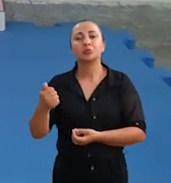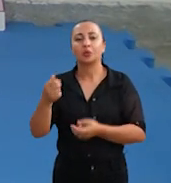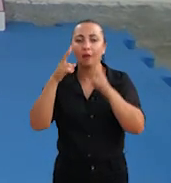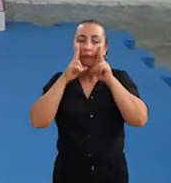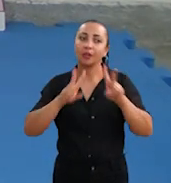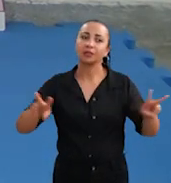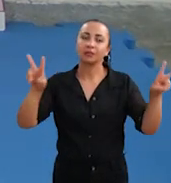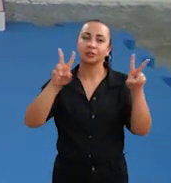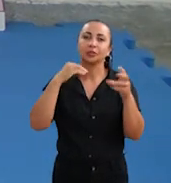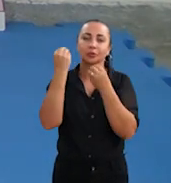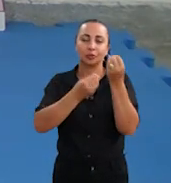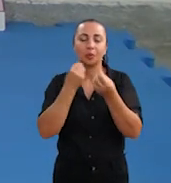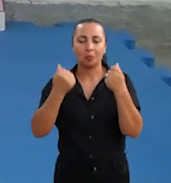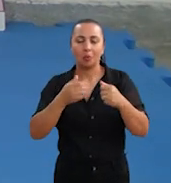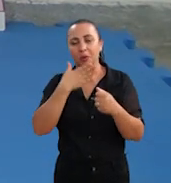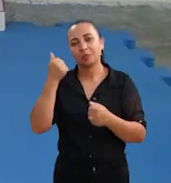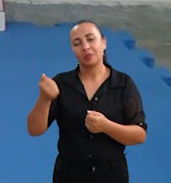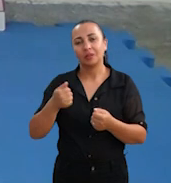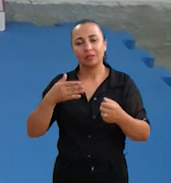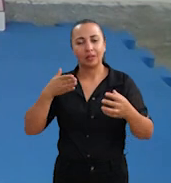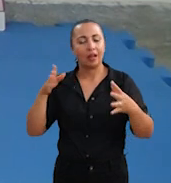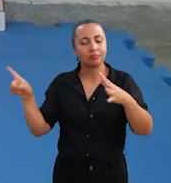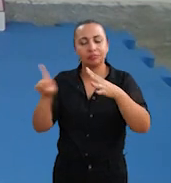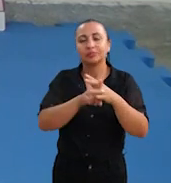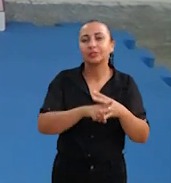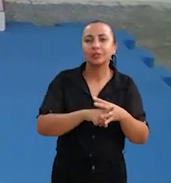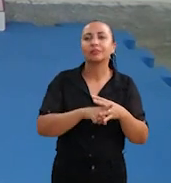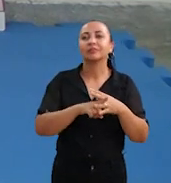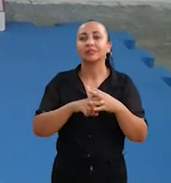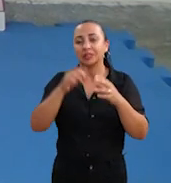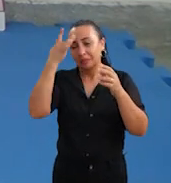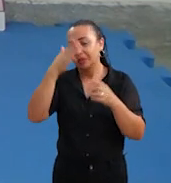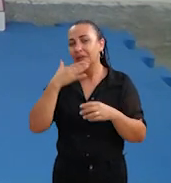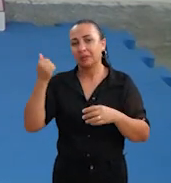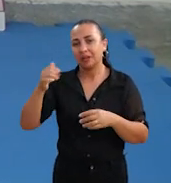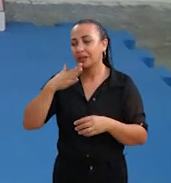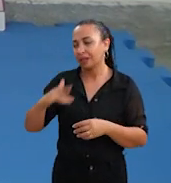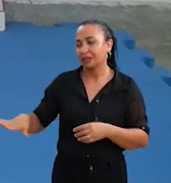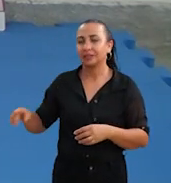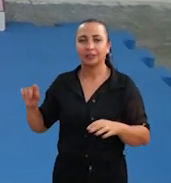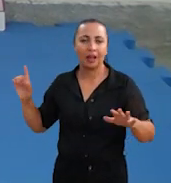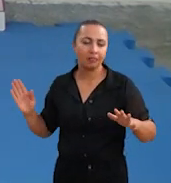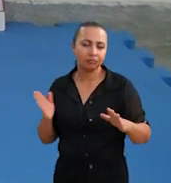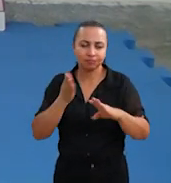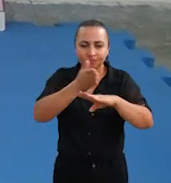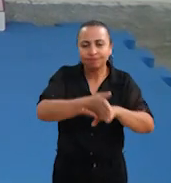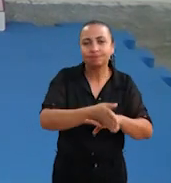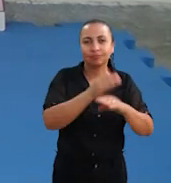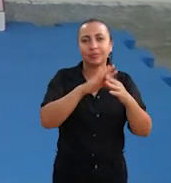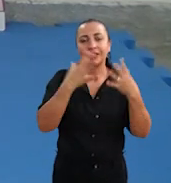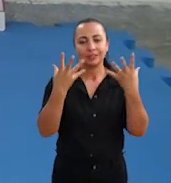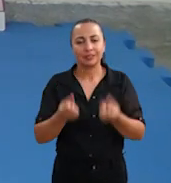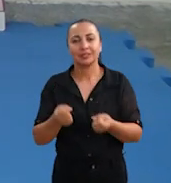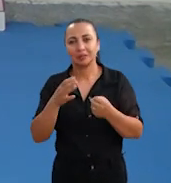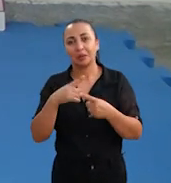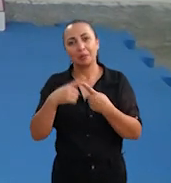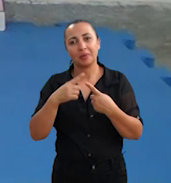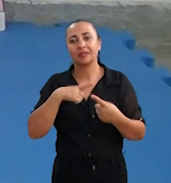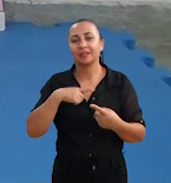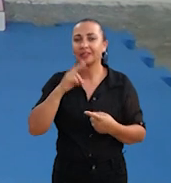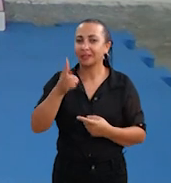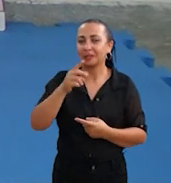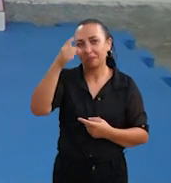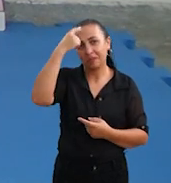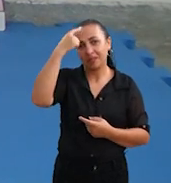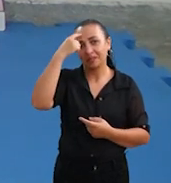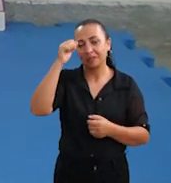uma melhor visão de como pode melhorar as intervenções, o que fazer para poder essa criança ficar um pouquinho mais engajada, porque a gente tem sempre um pensamento